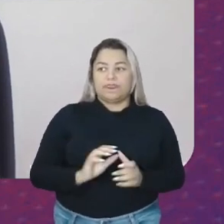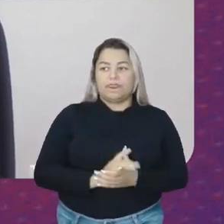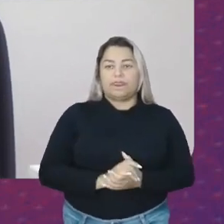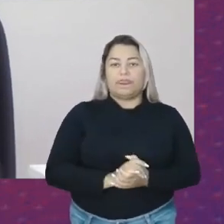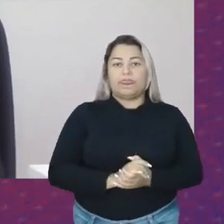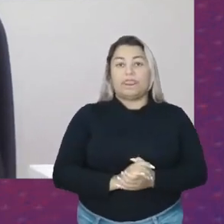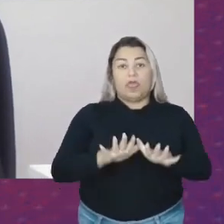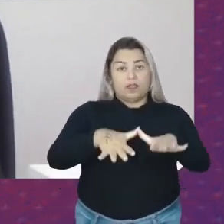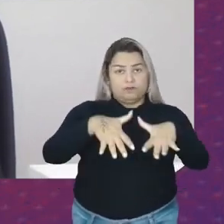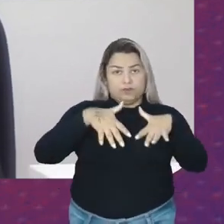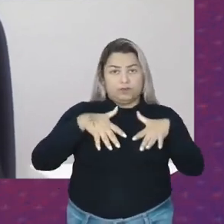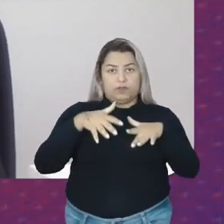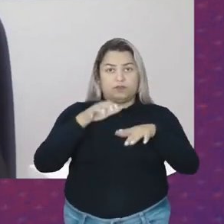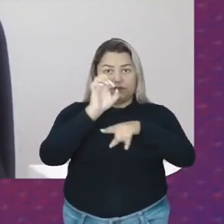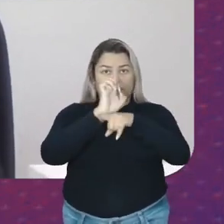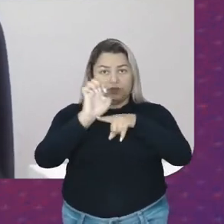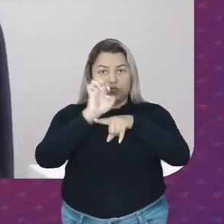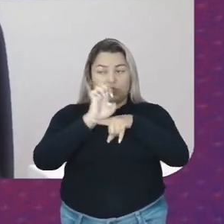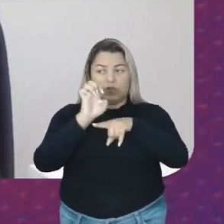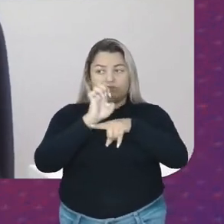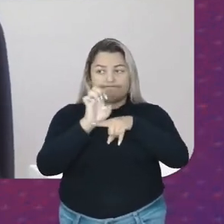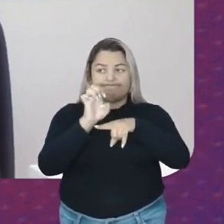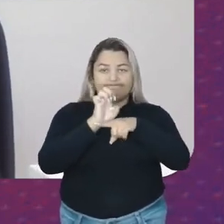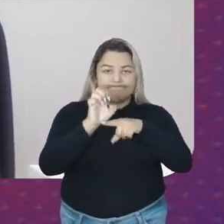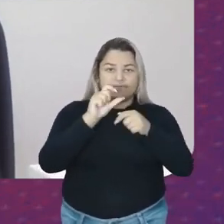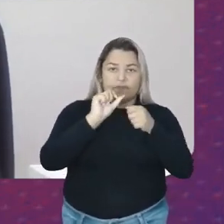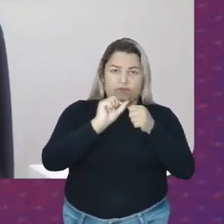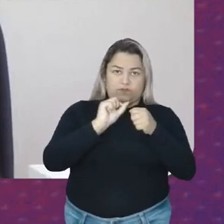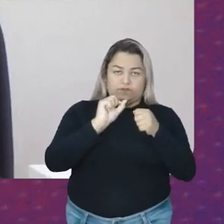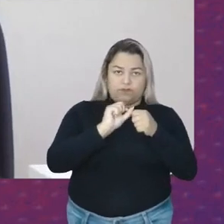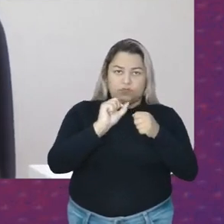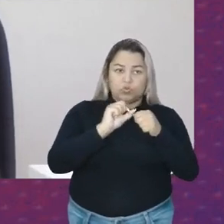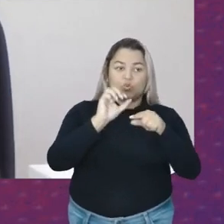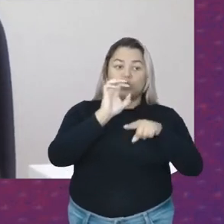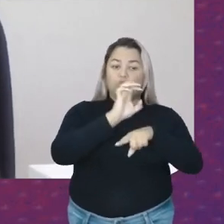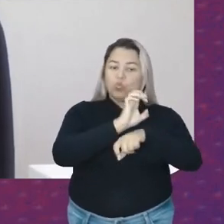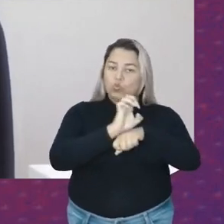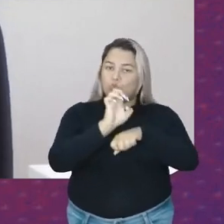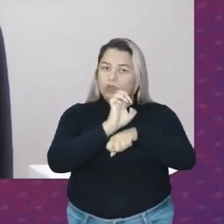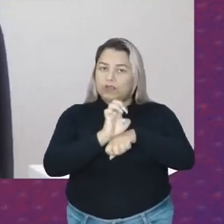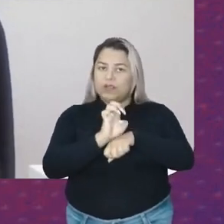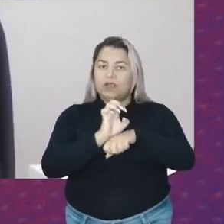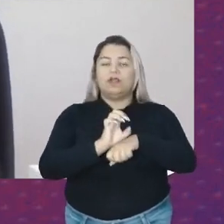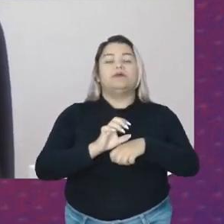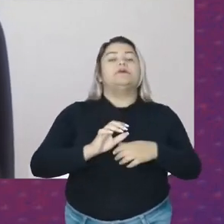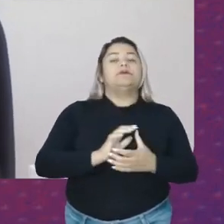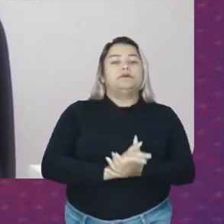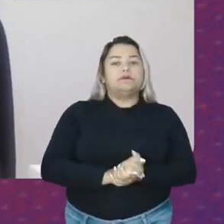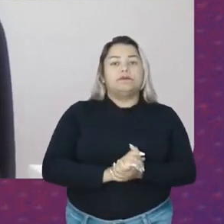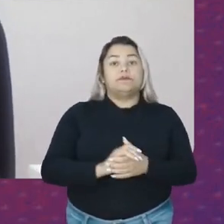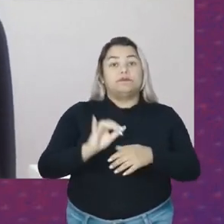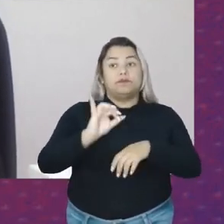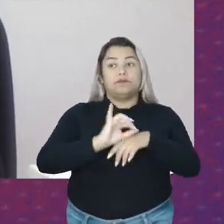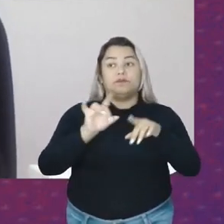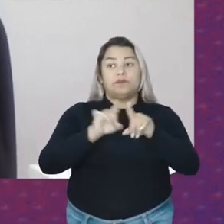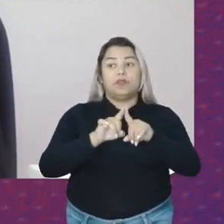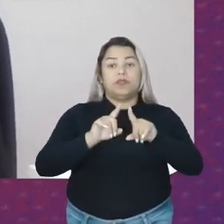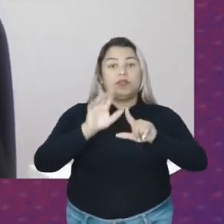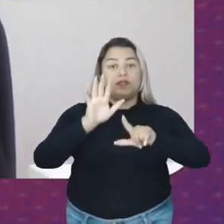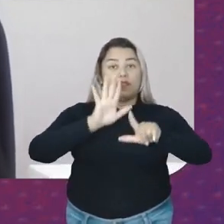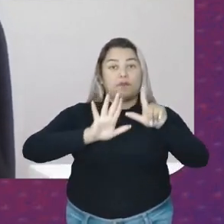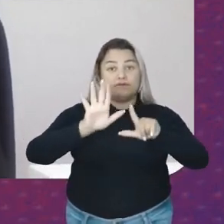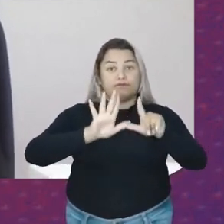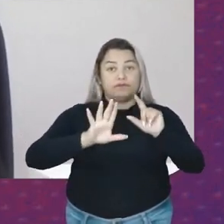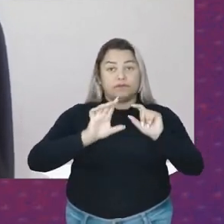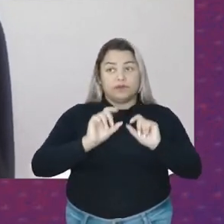as plenárias estaduais, que estão sendo realizadas nos estados, nas capitais, e a plataforma digital.